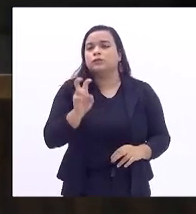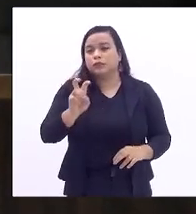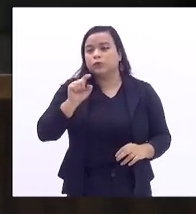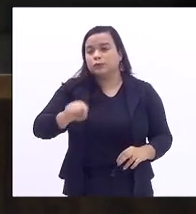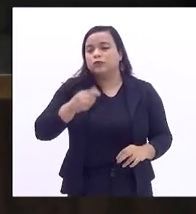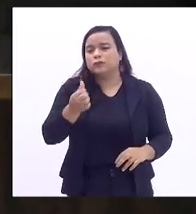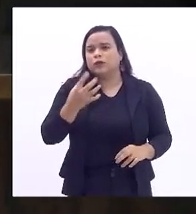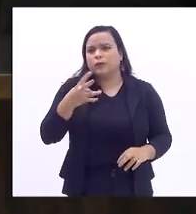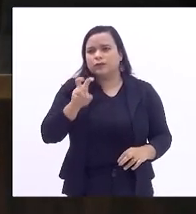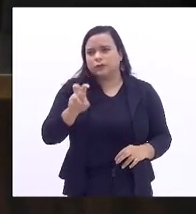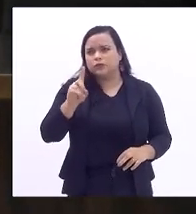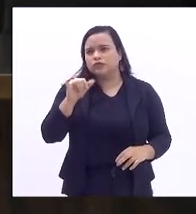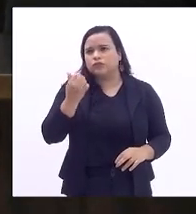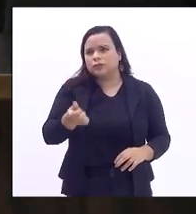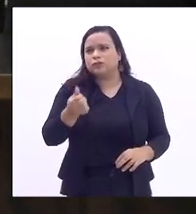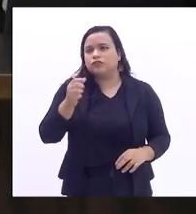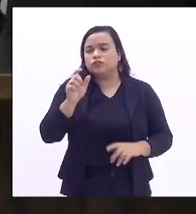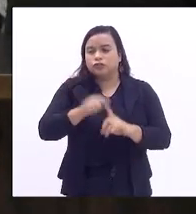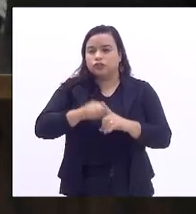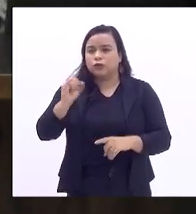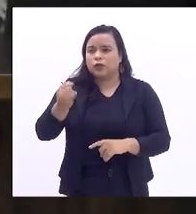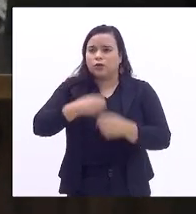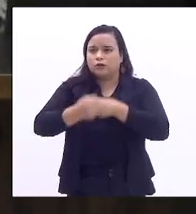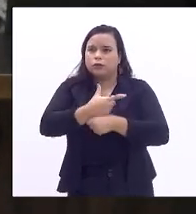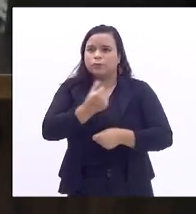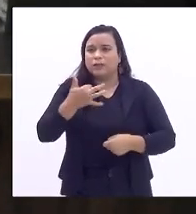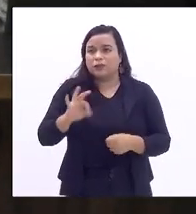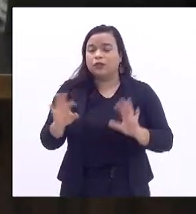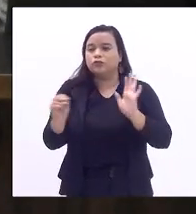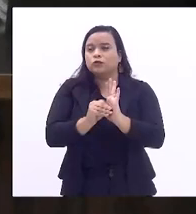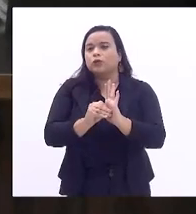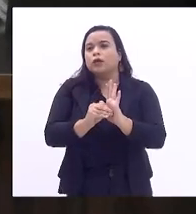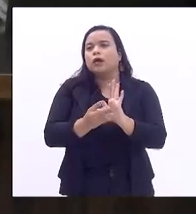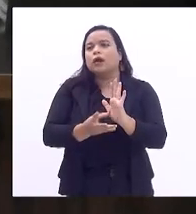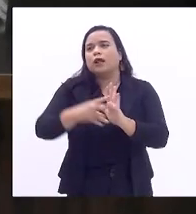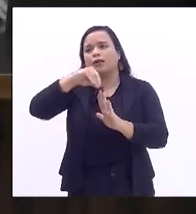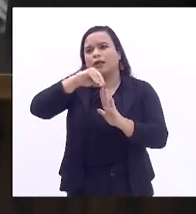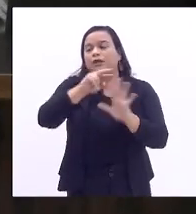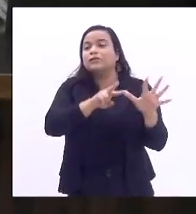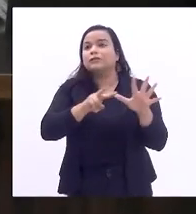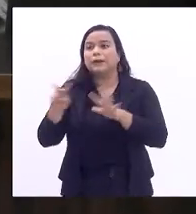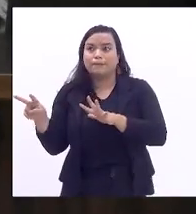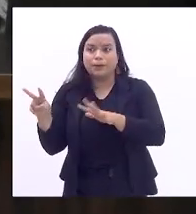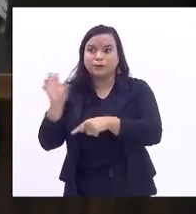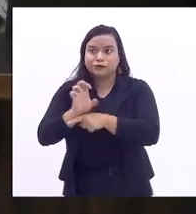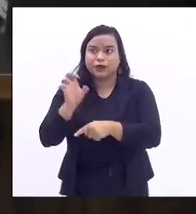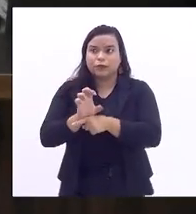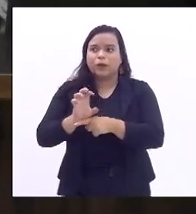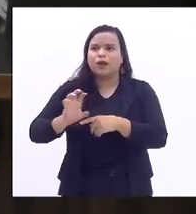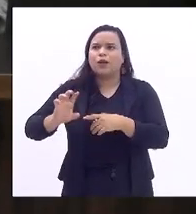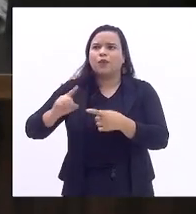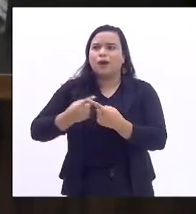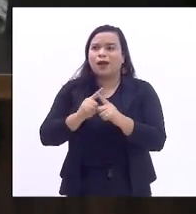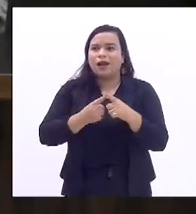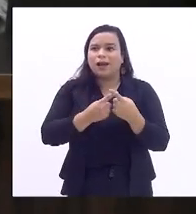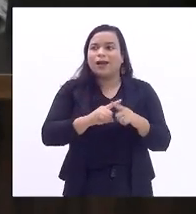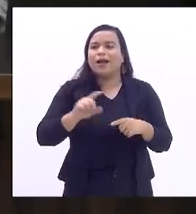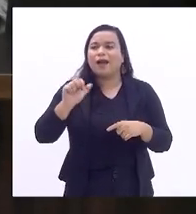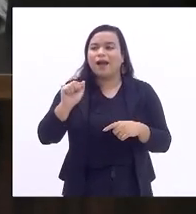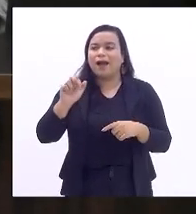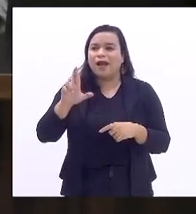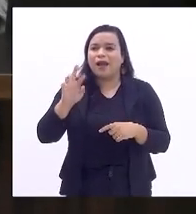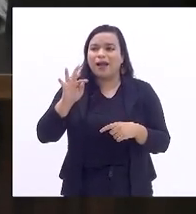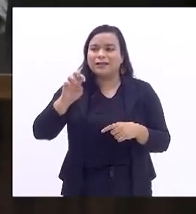6 Janeiro de2010 incluído no calendário Oficial do Estado do Rio de Janeiro a semana Estadual do artesanato em discussão uma vez que Queira discutir